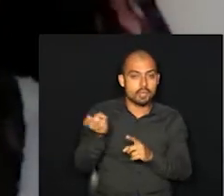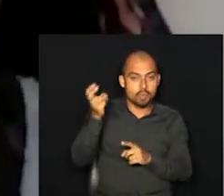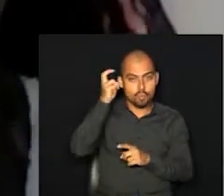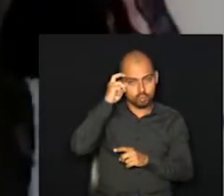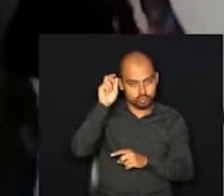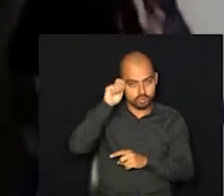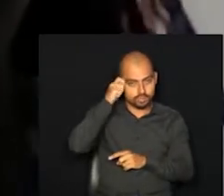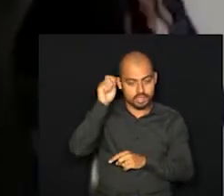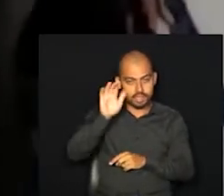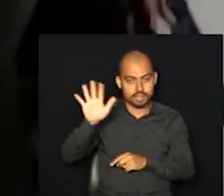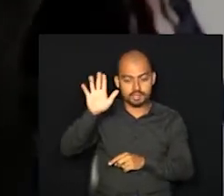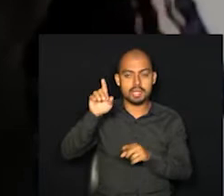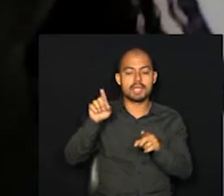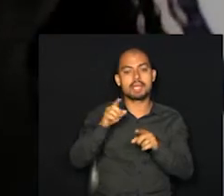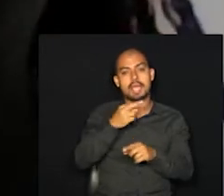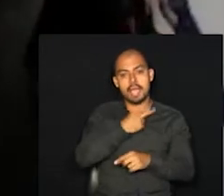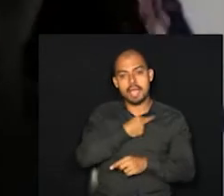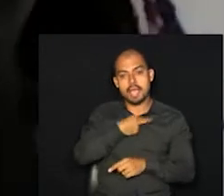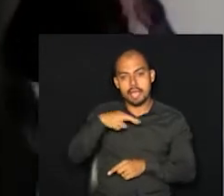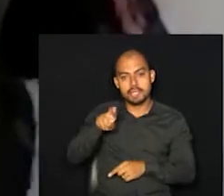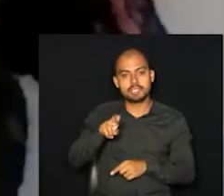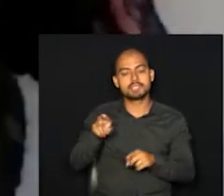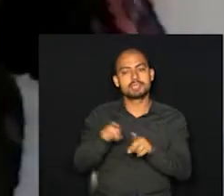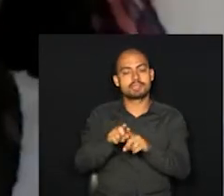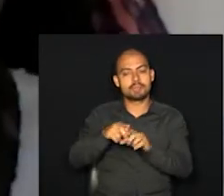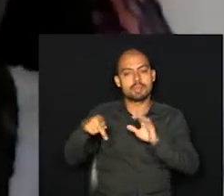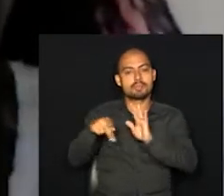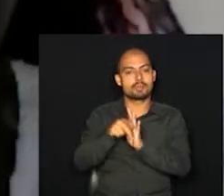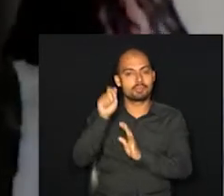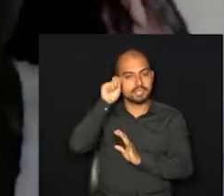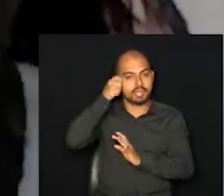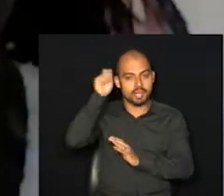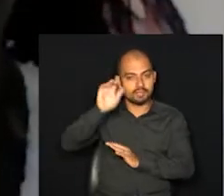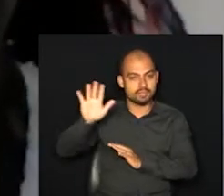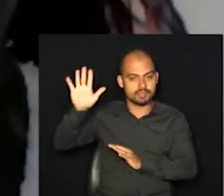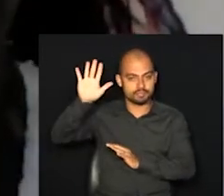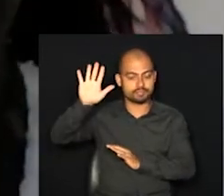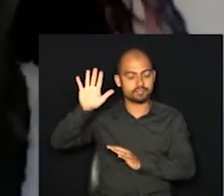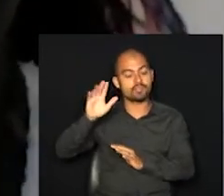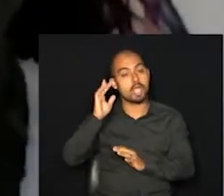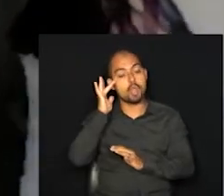religiões de matrizes africanas também. Eu acho que